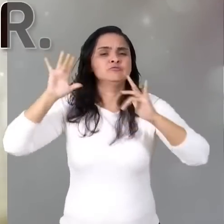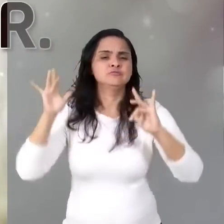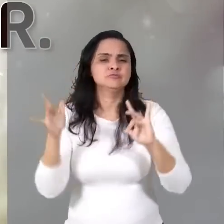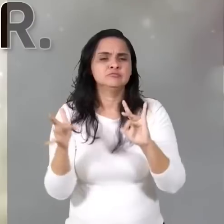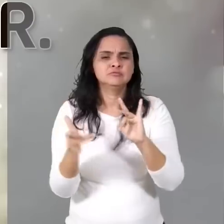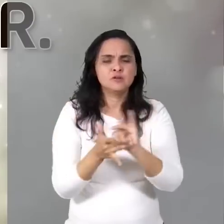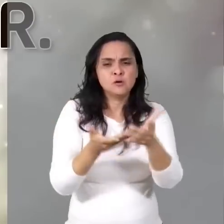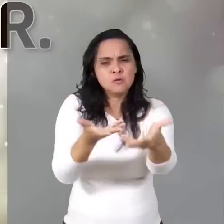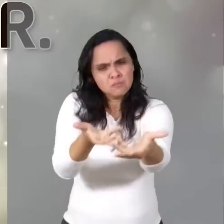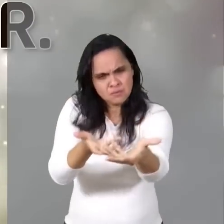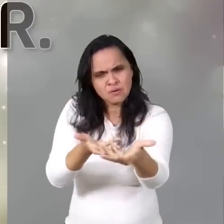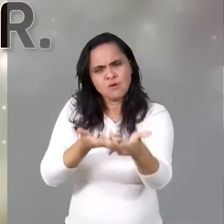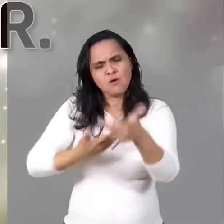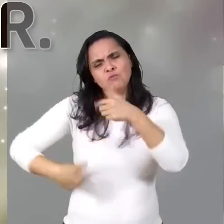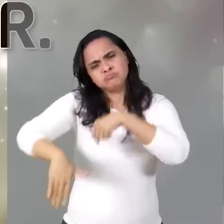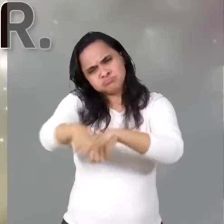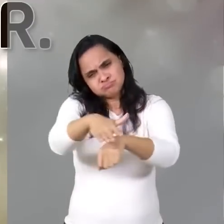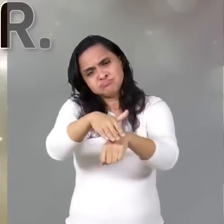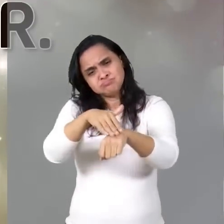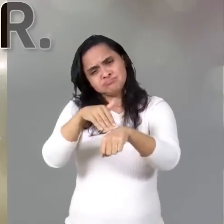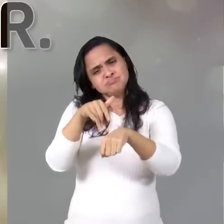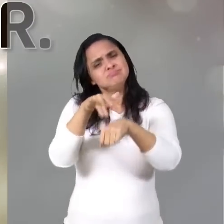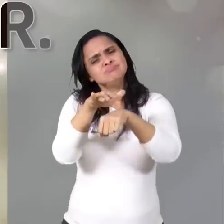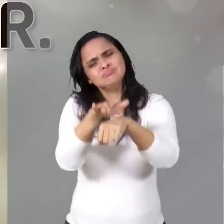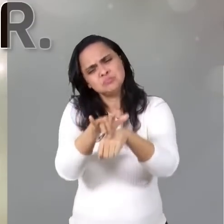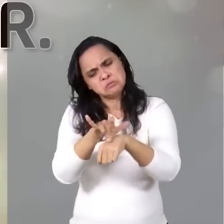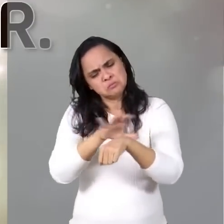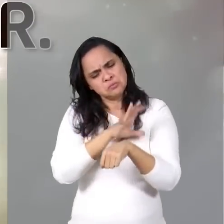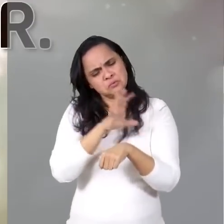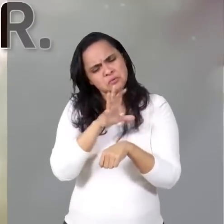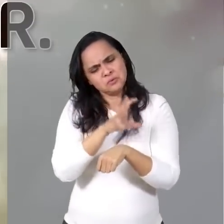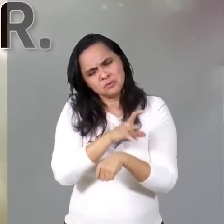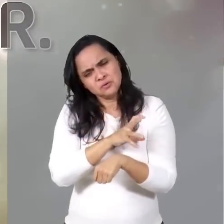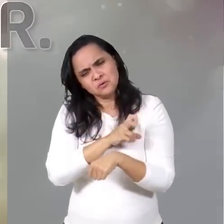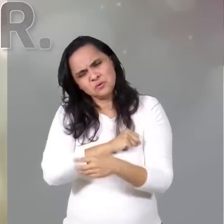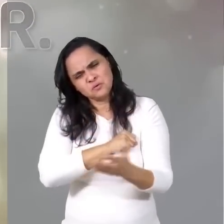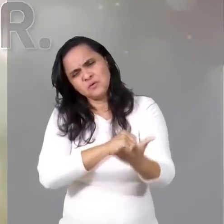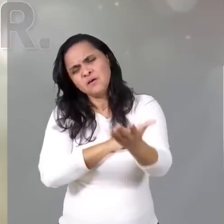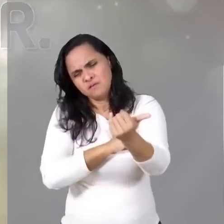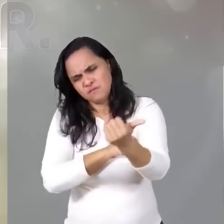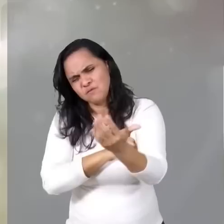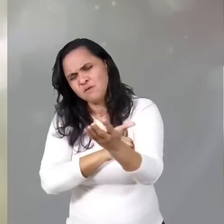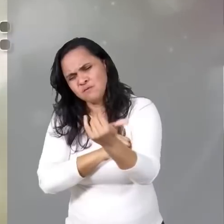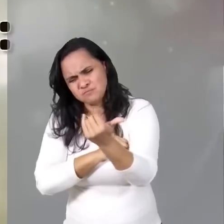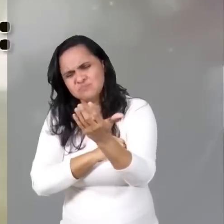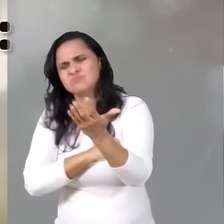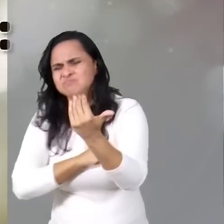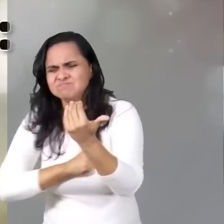Jesus te chama hoje com muito amor.